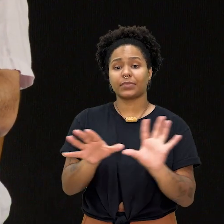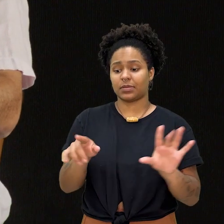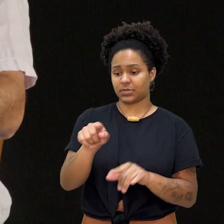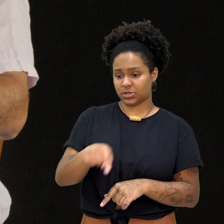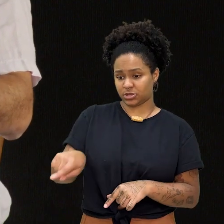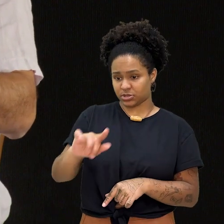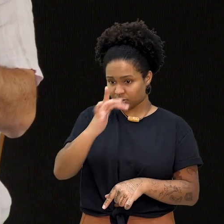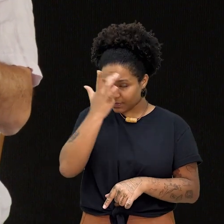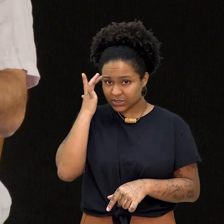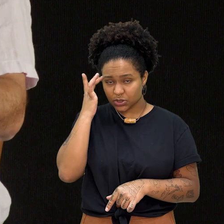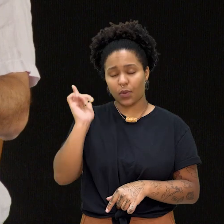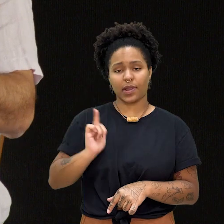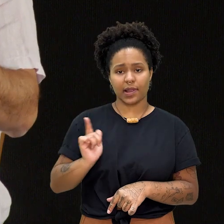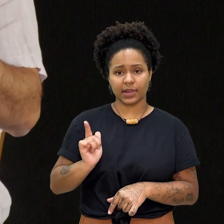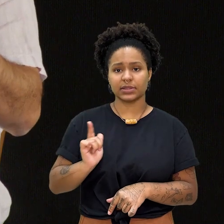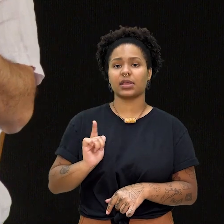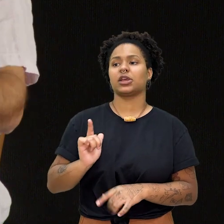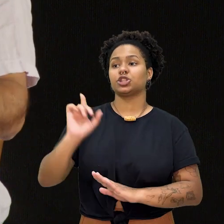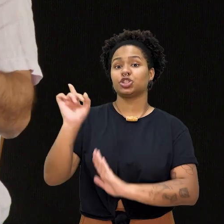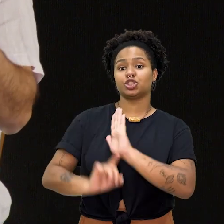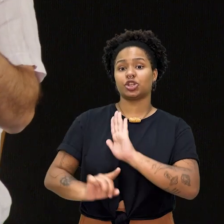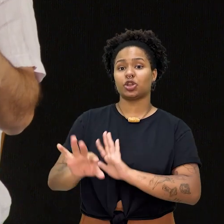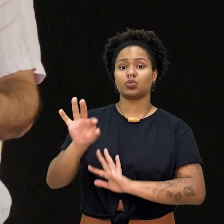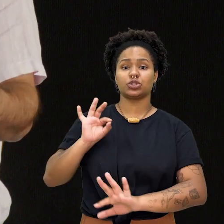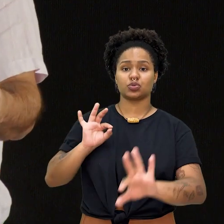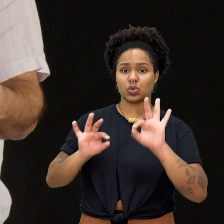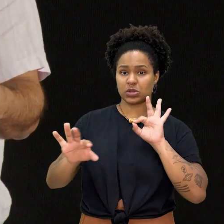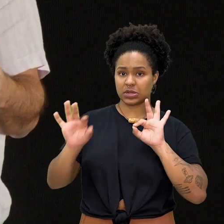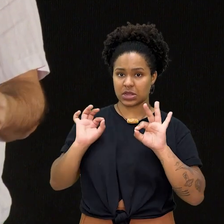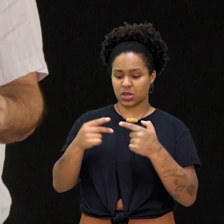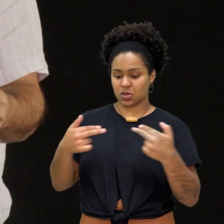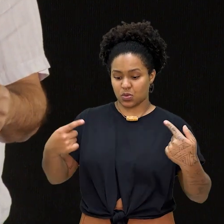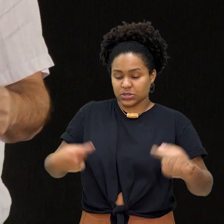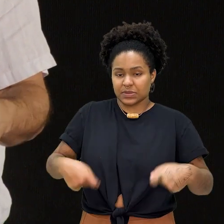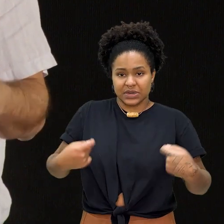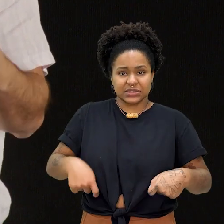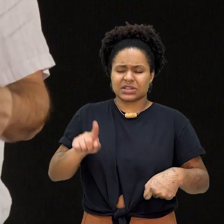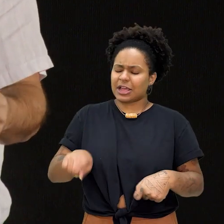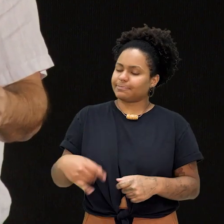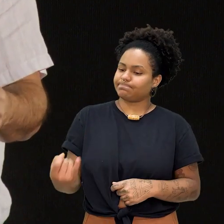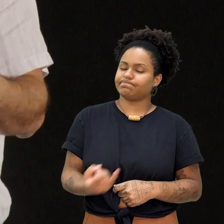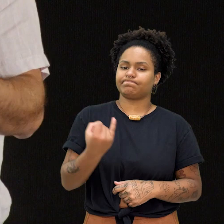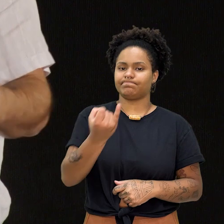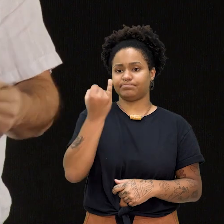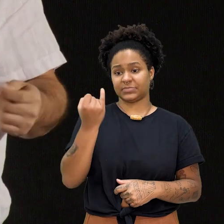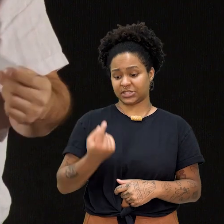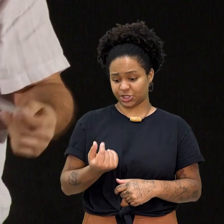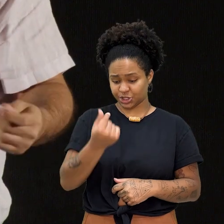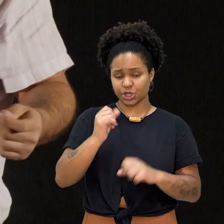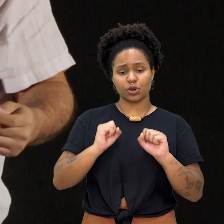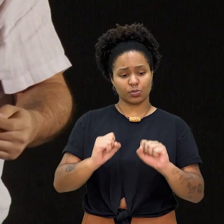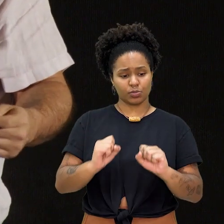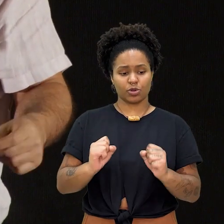permitir às pessoas terem o direito de escolher aquilo que elas precisam é fundamental, e o dinheiro